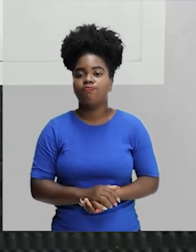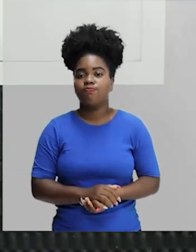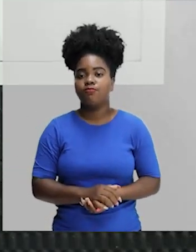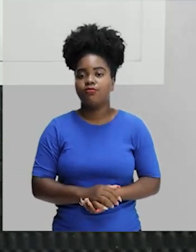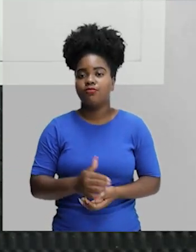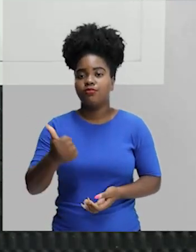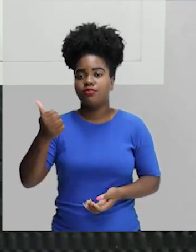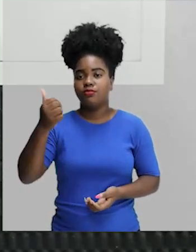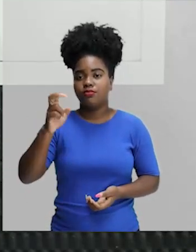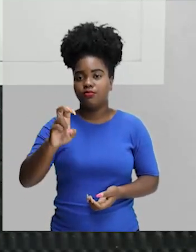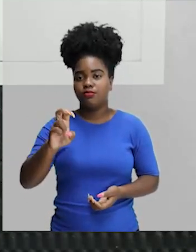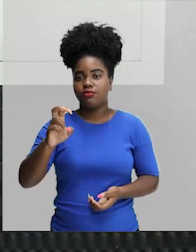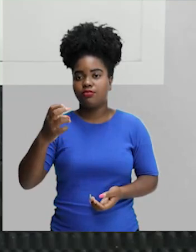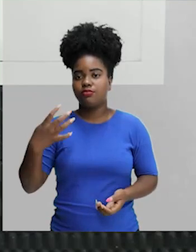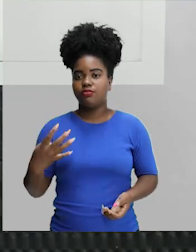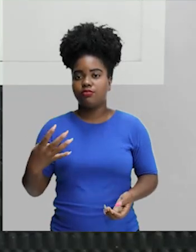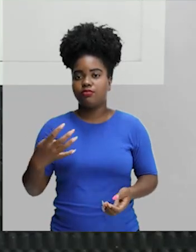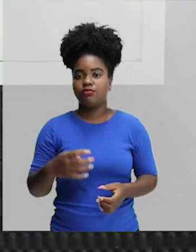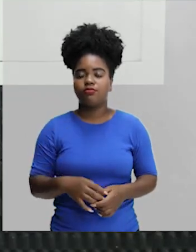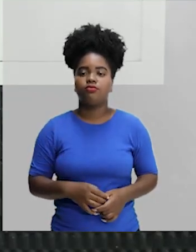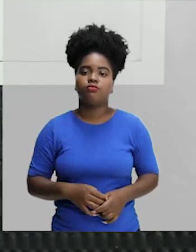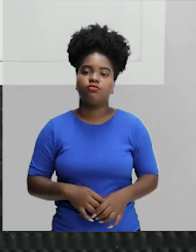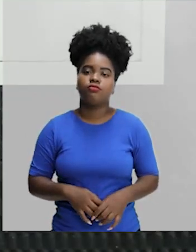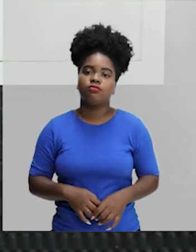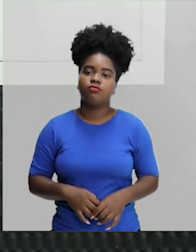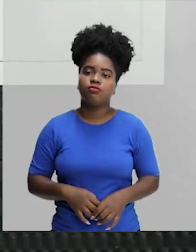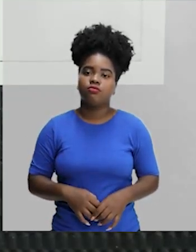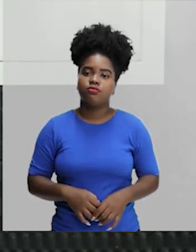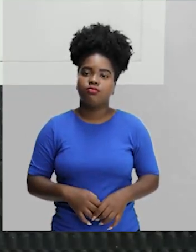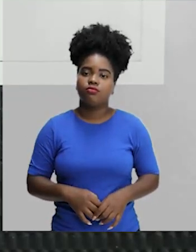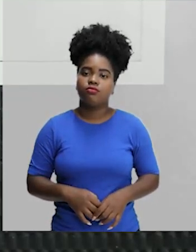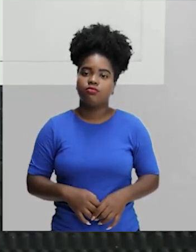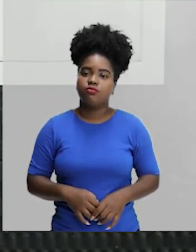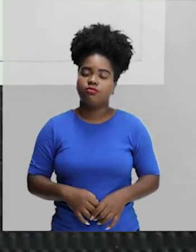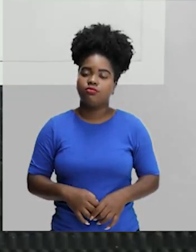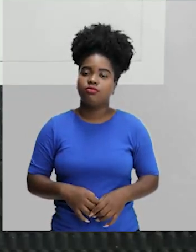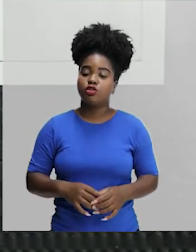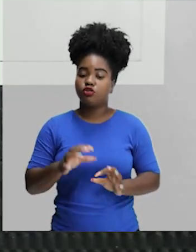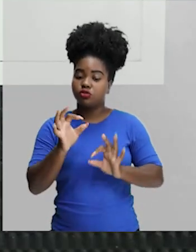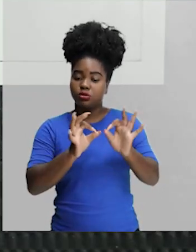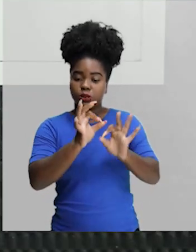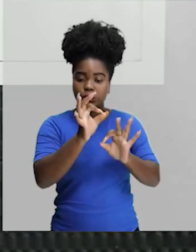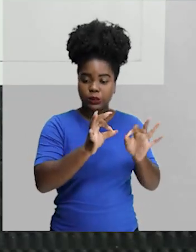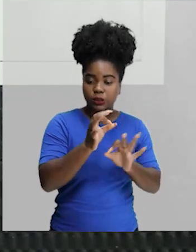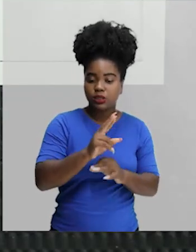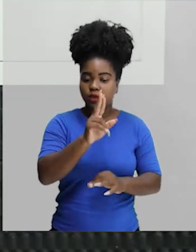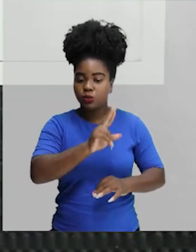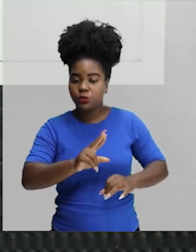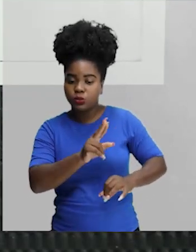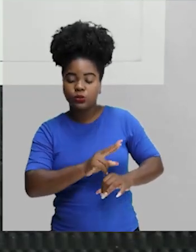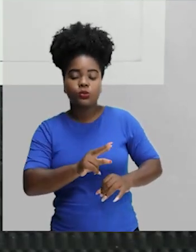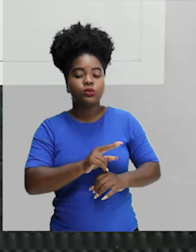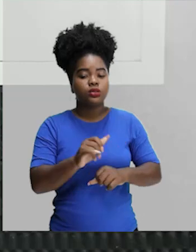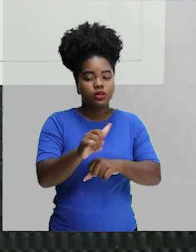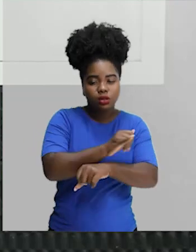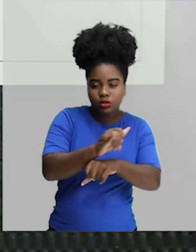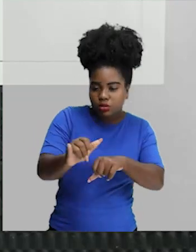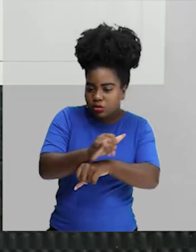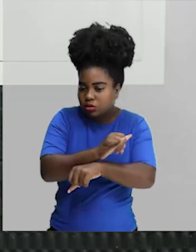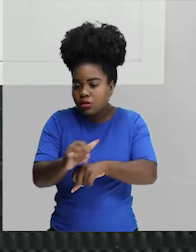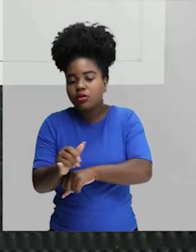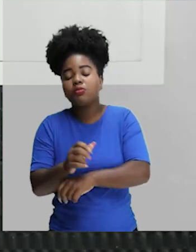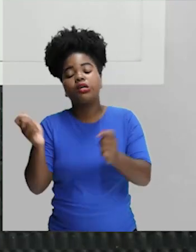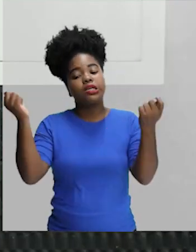15 sobre 4. Tá? Então, nesse caso, eu tive que usar esse artifício, né, para poder fazer essa